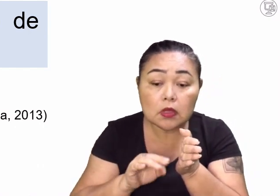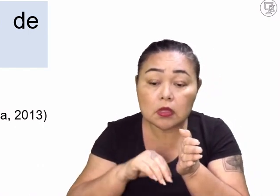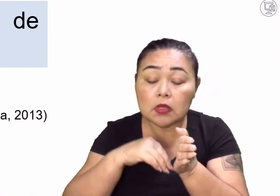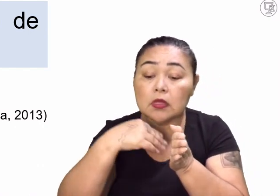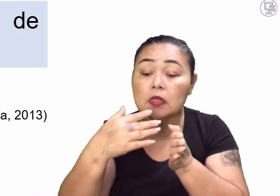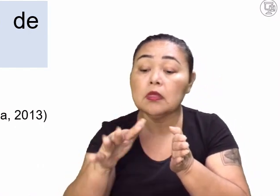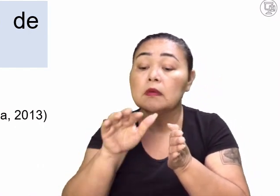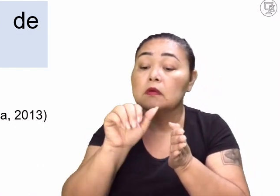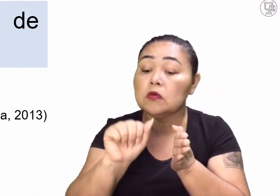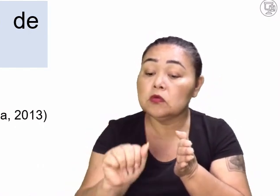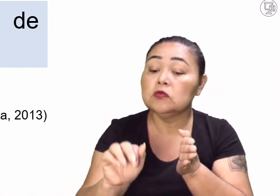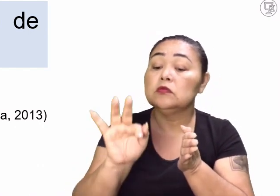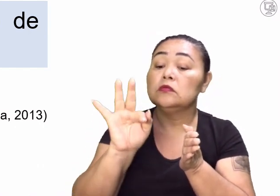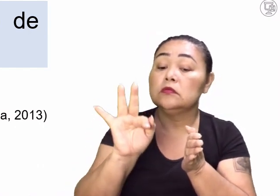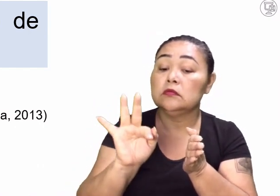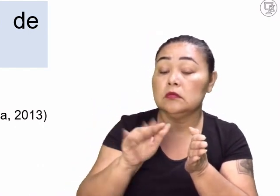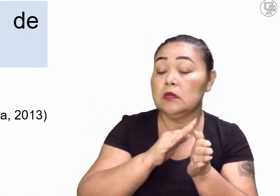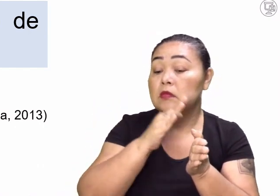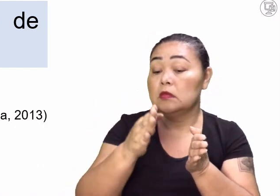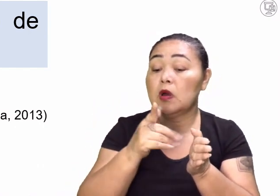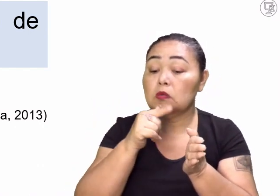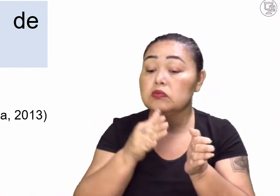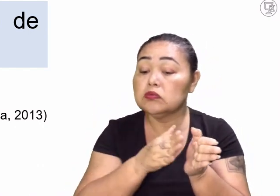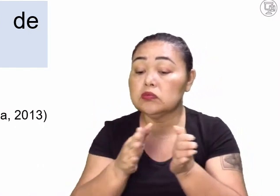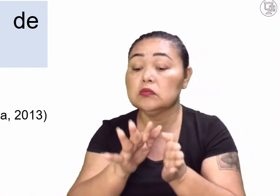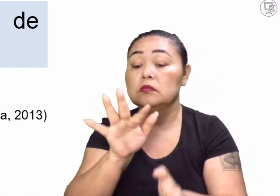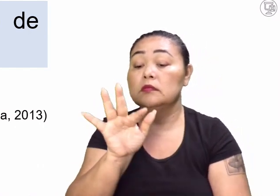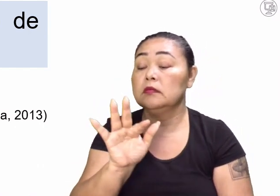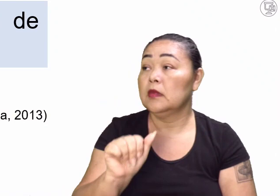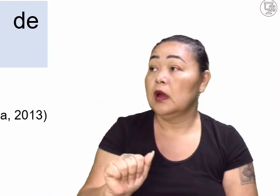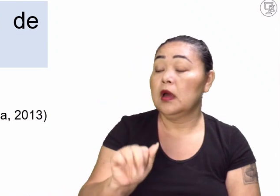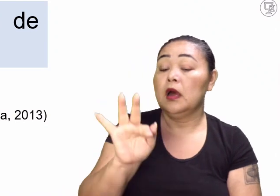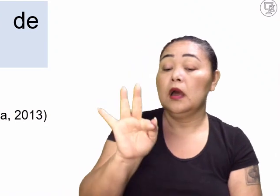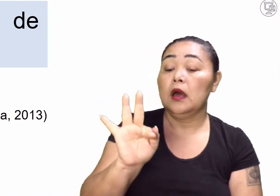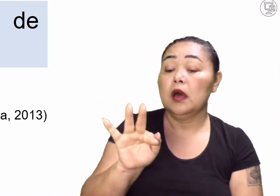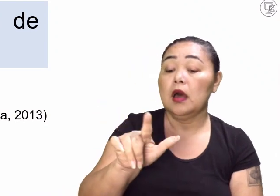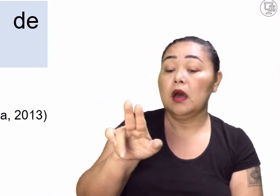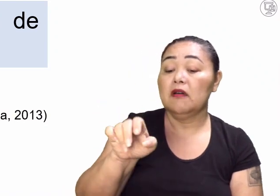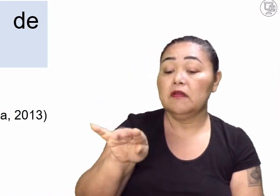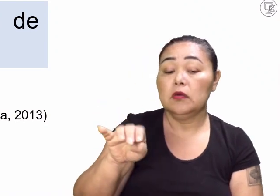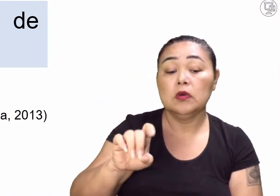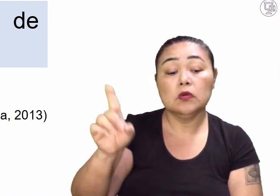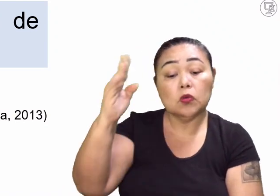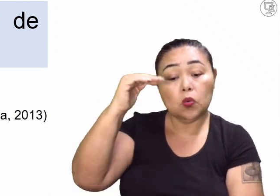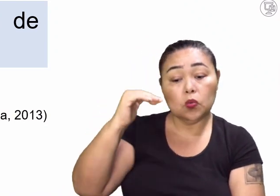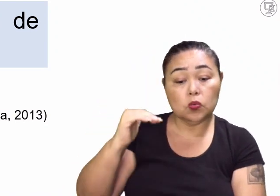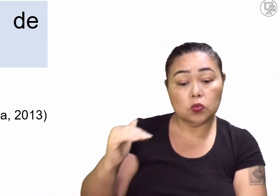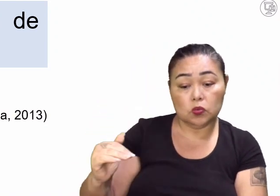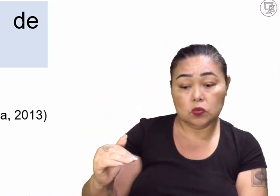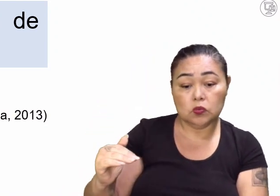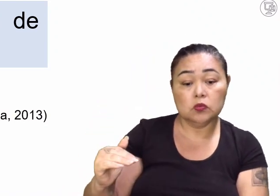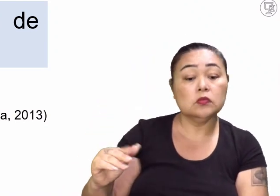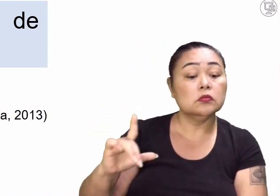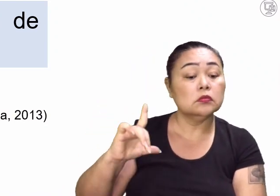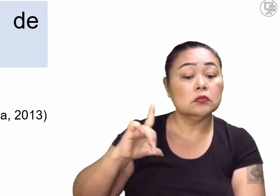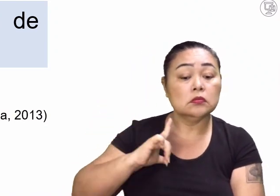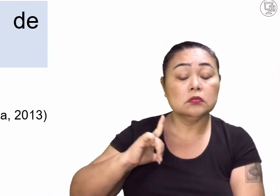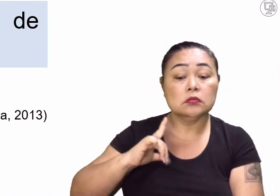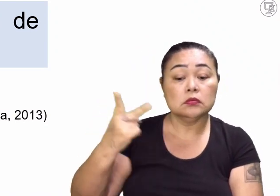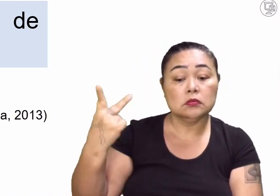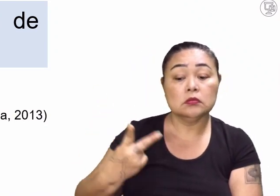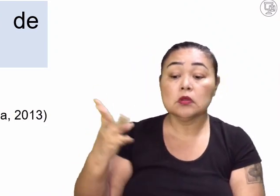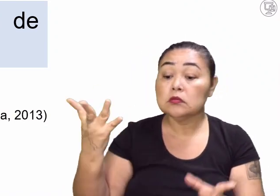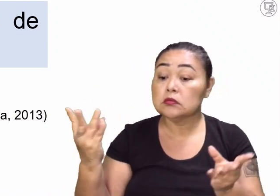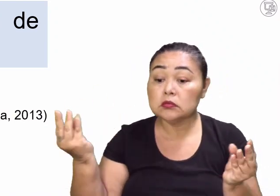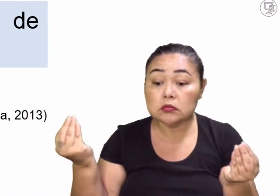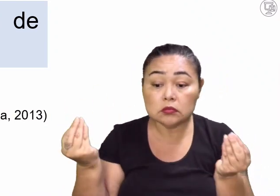vão deságua no caso aí, em um afluente. E o confluente? Termo que define a